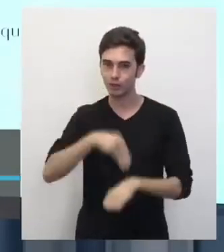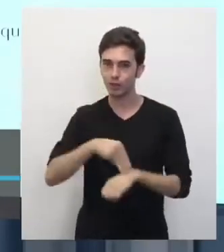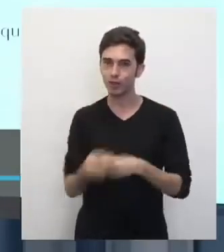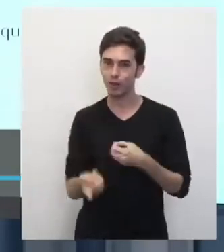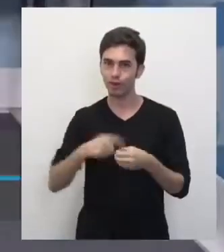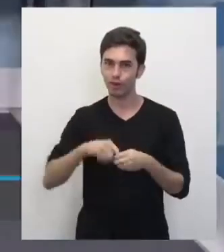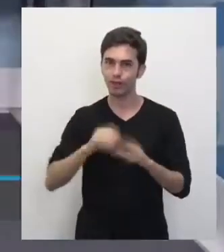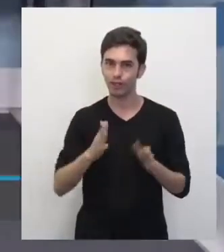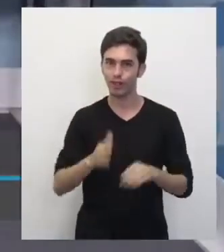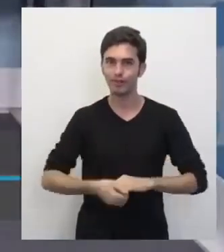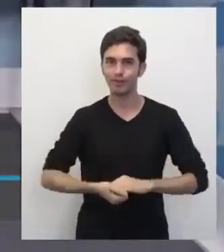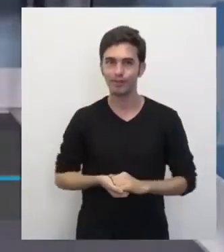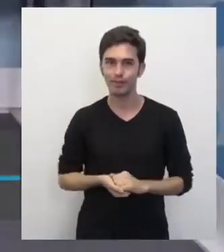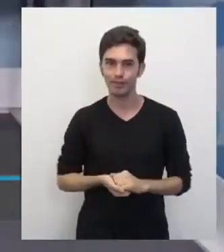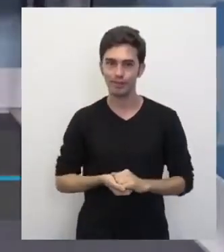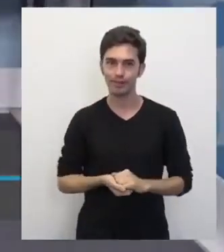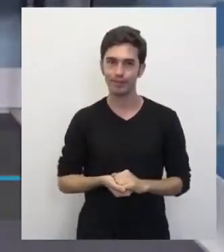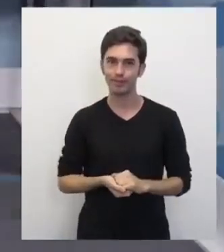bom trabalho.